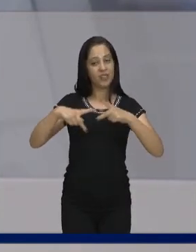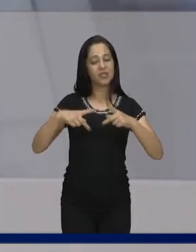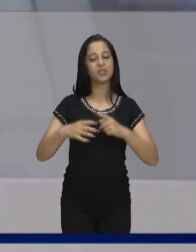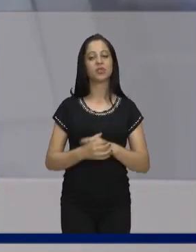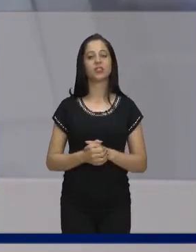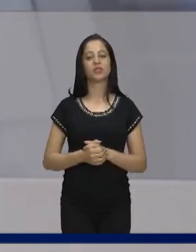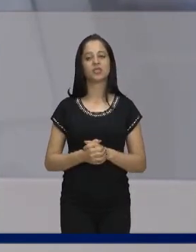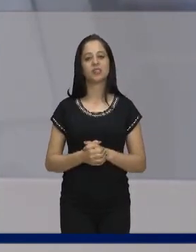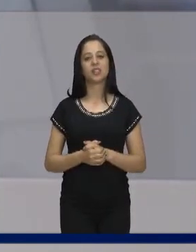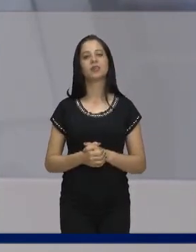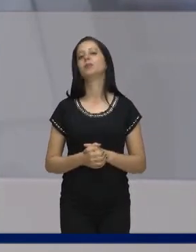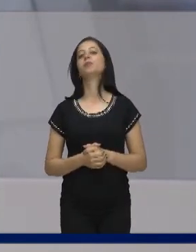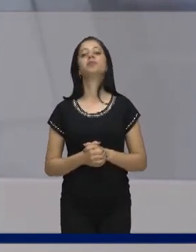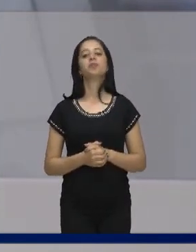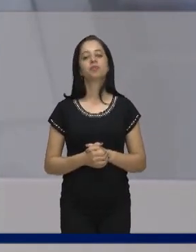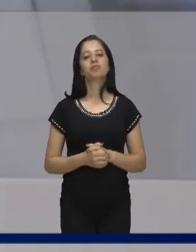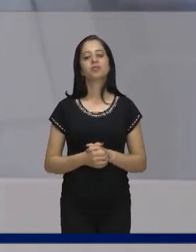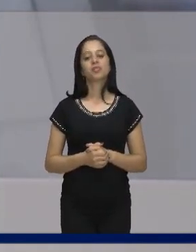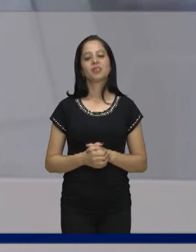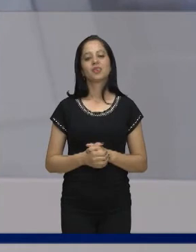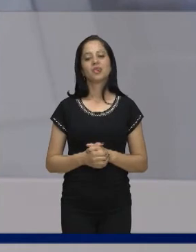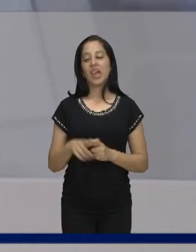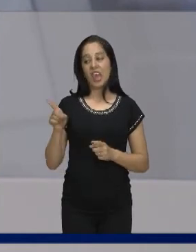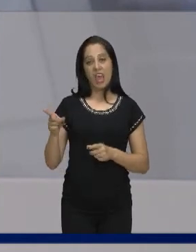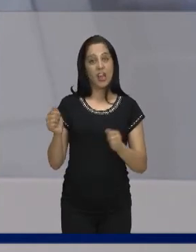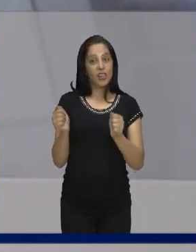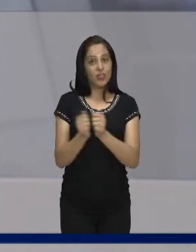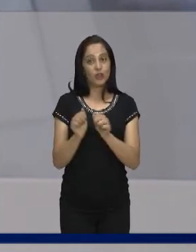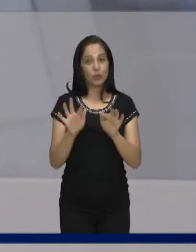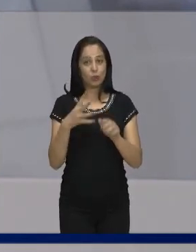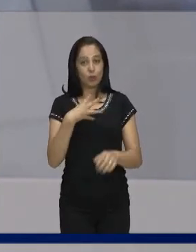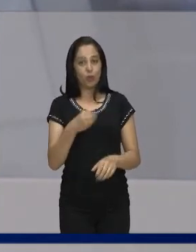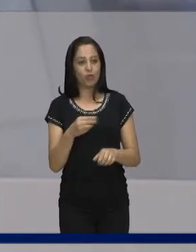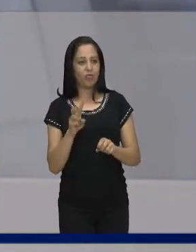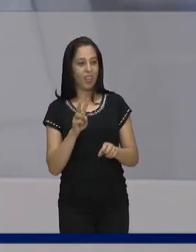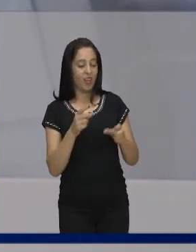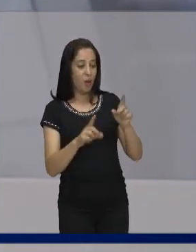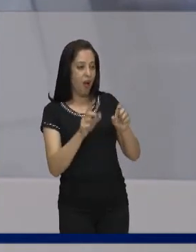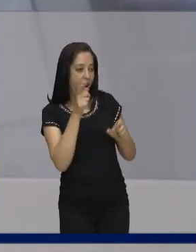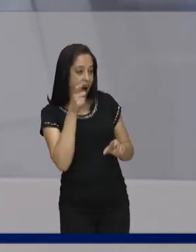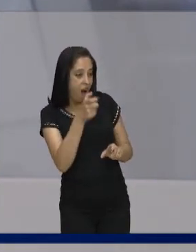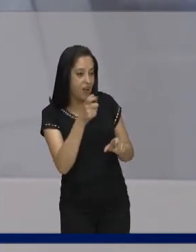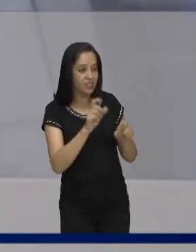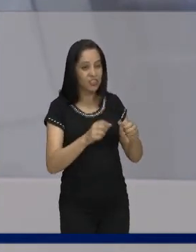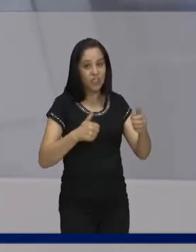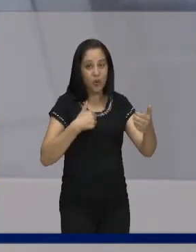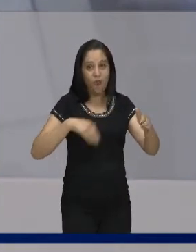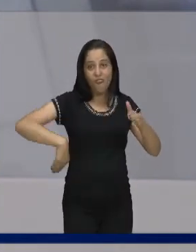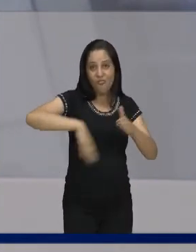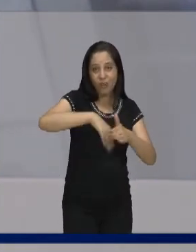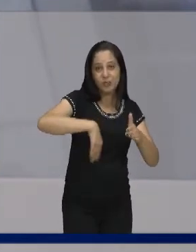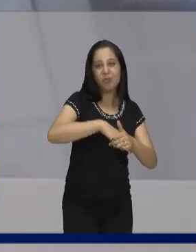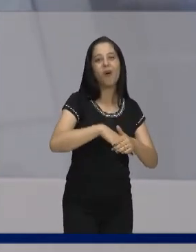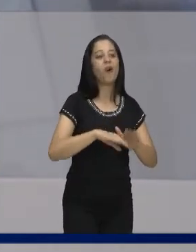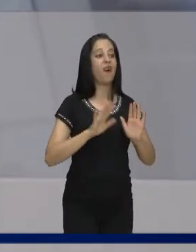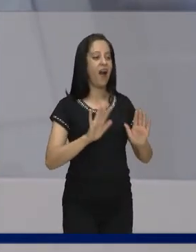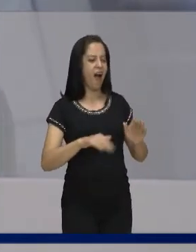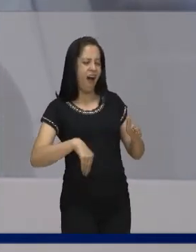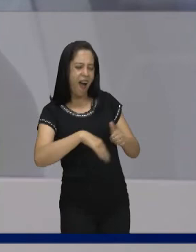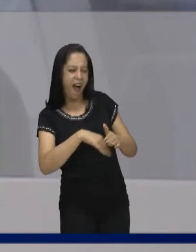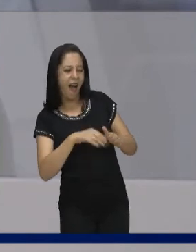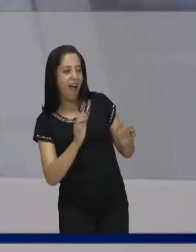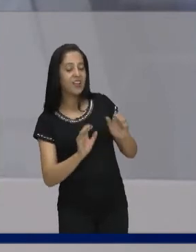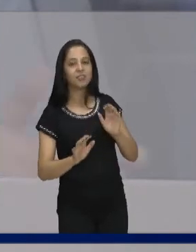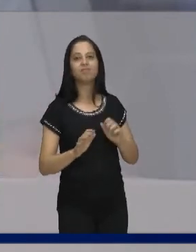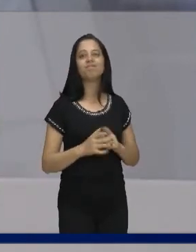para assistir o jogo de São José, viu, doutor Elton? É uma pessoa apaixonada pelo futebol, o defeito dele era ser São Paulino. Mas a gente perdoa, né?